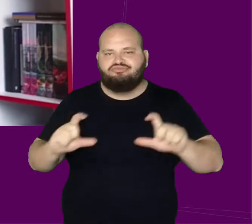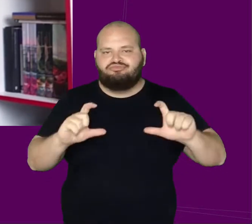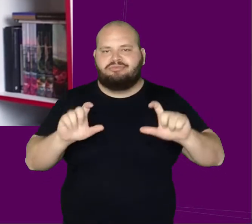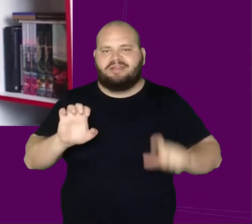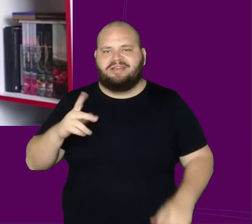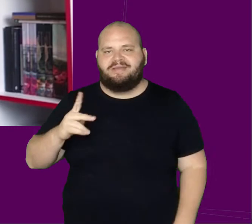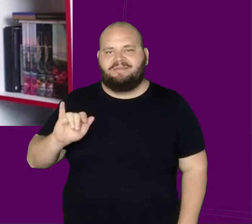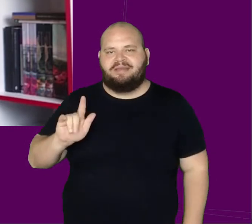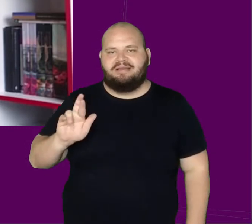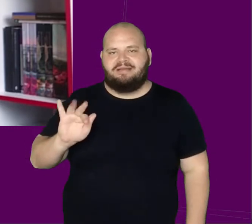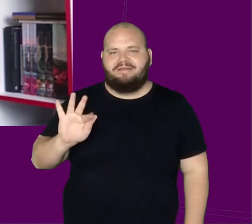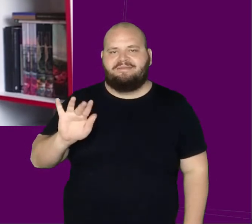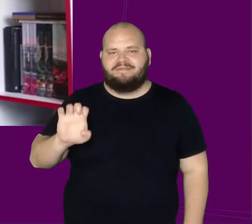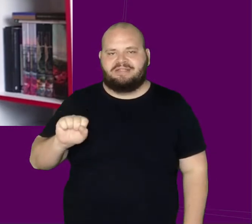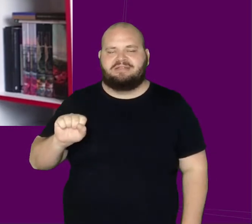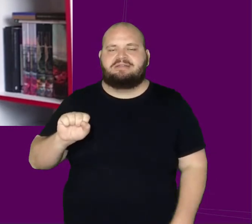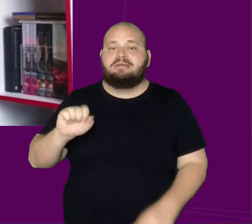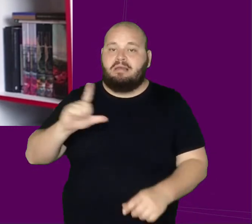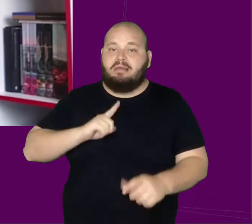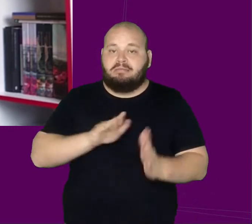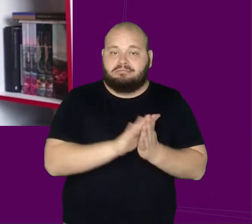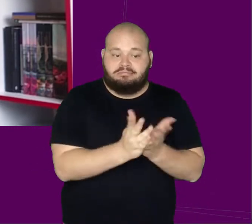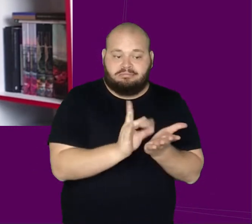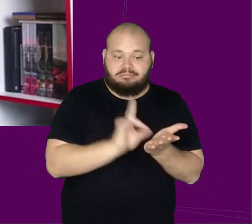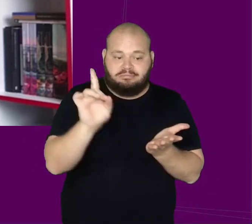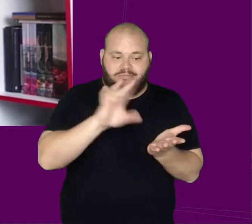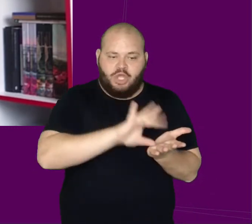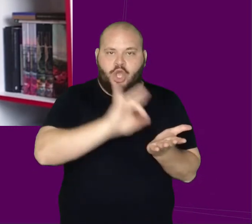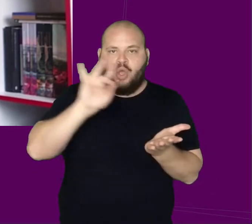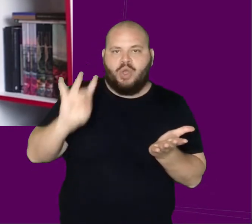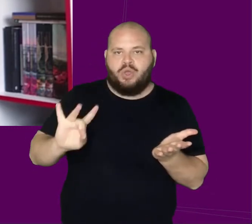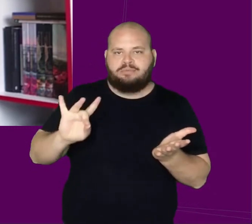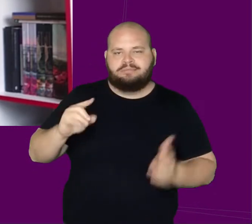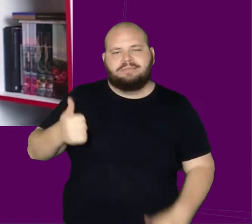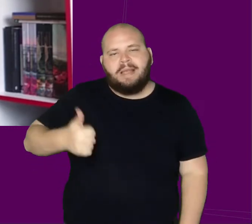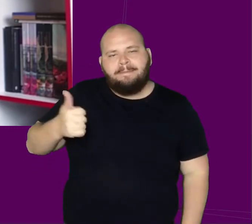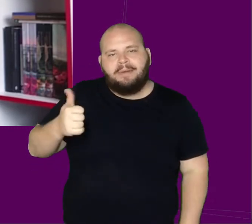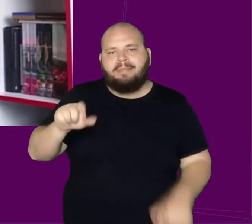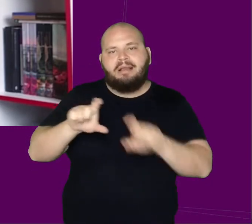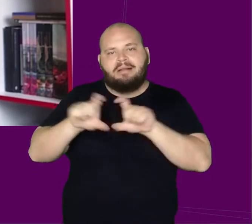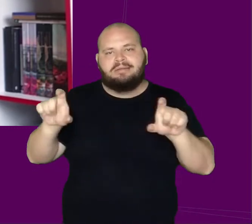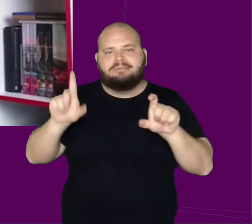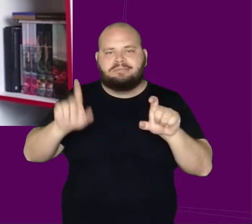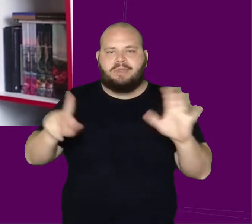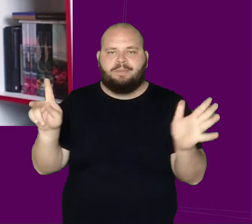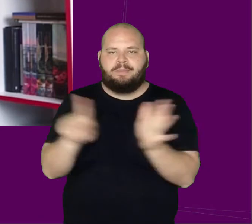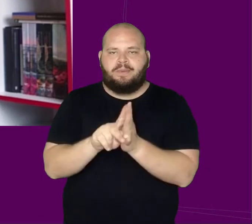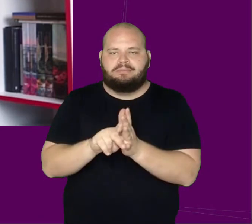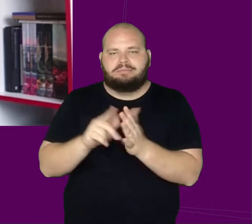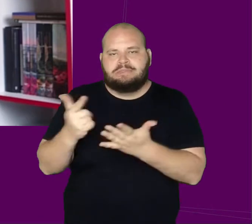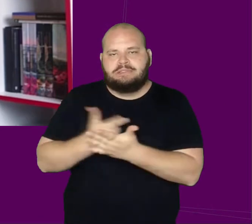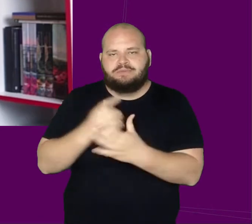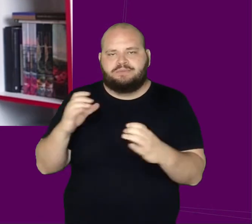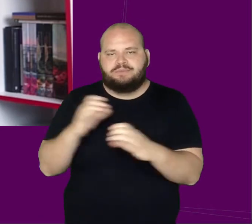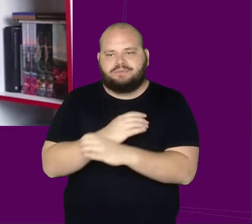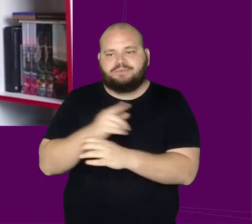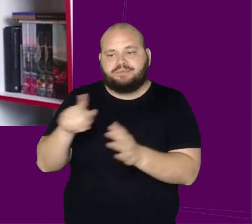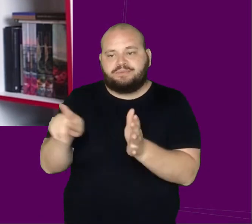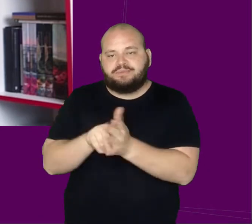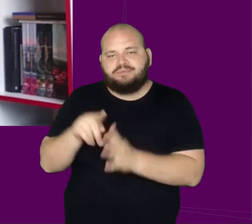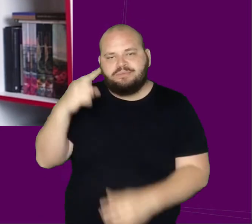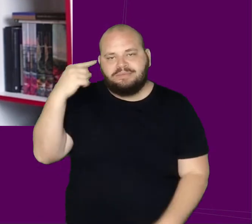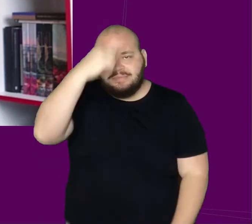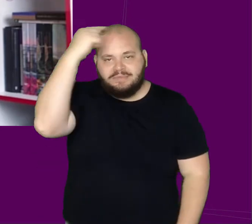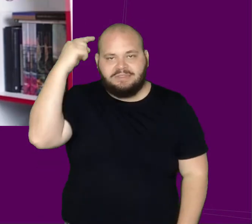sessões, são retiradas da Bíblia. E a epígrafe primeira, que é a epígrafe do livro todo, é de São